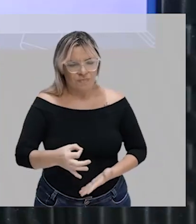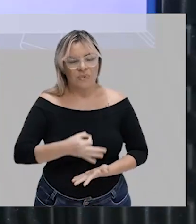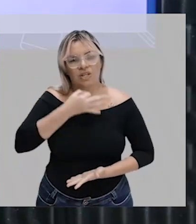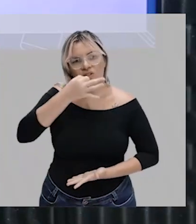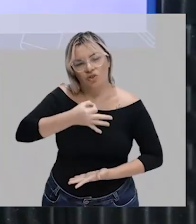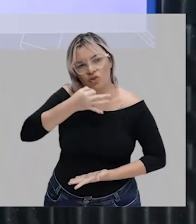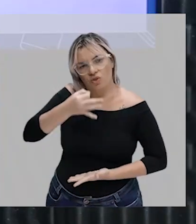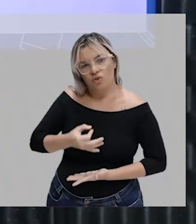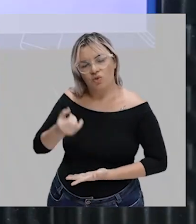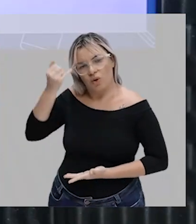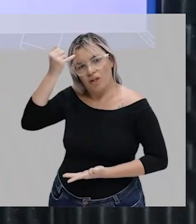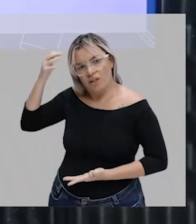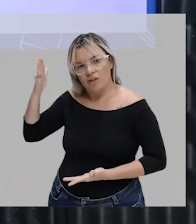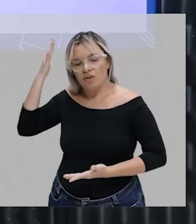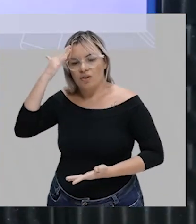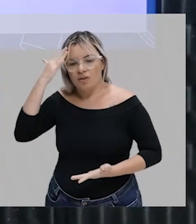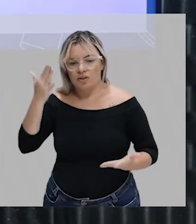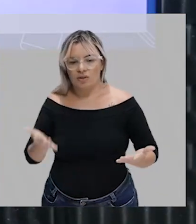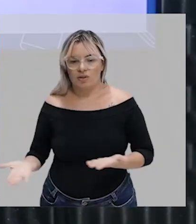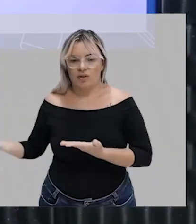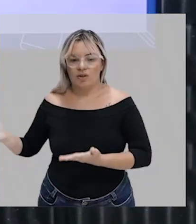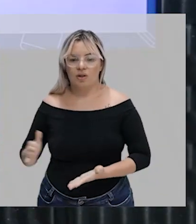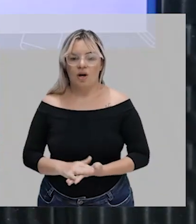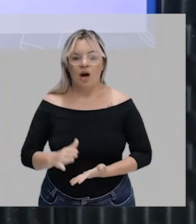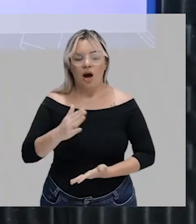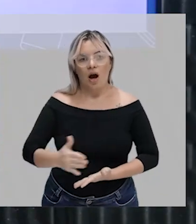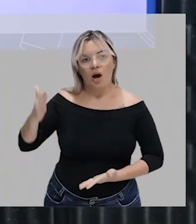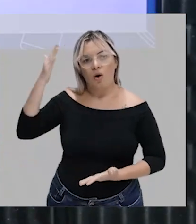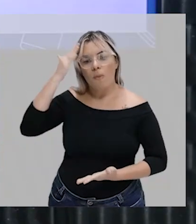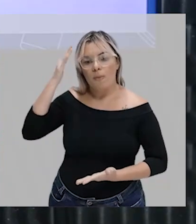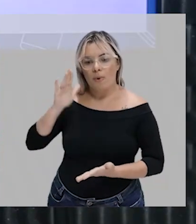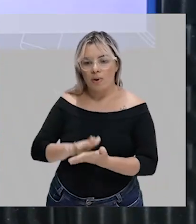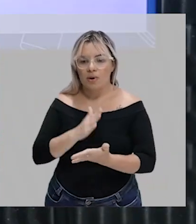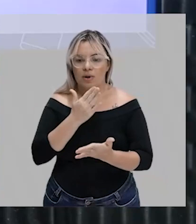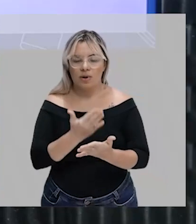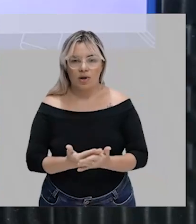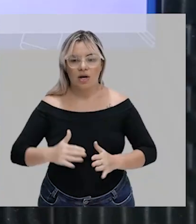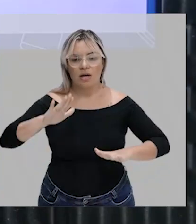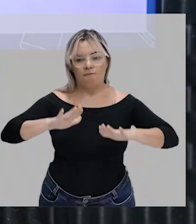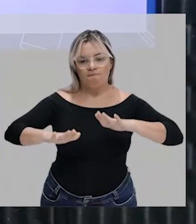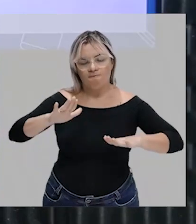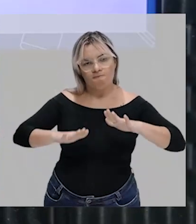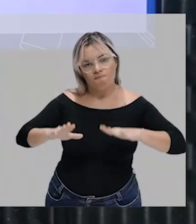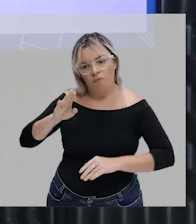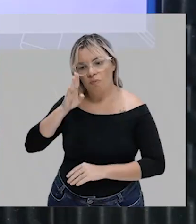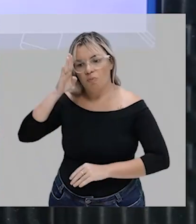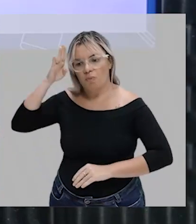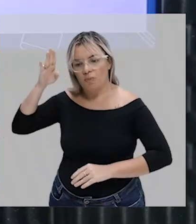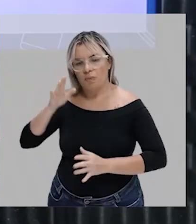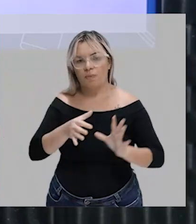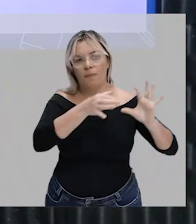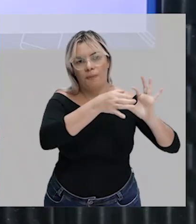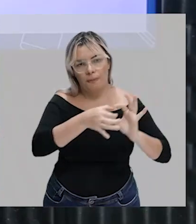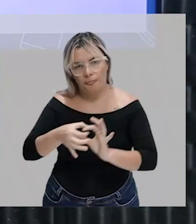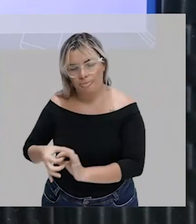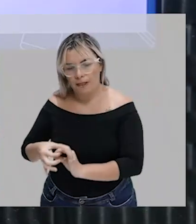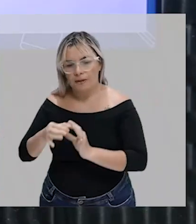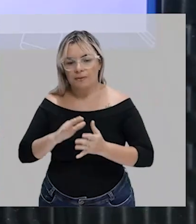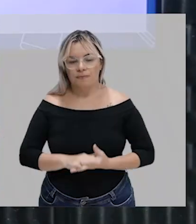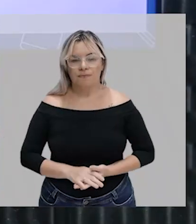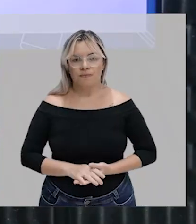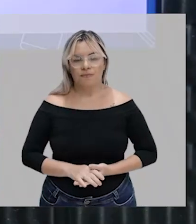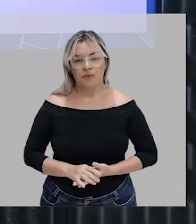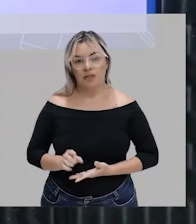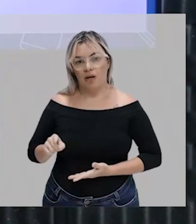Então, a compreensão e a interpretação dependem principalmente do contexto. Eu não posso, eu sempre falo para vocês